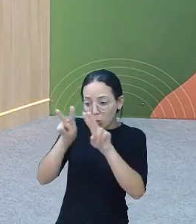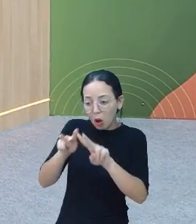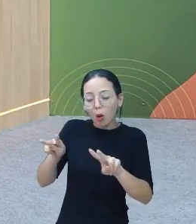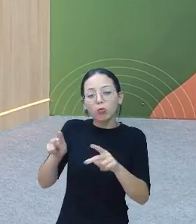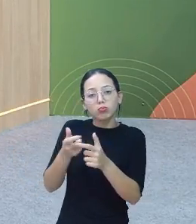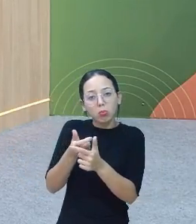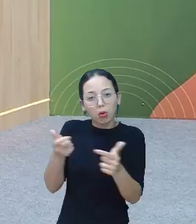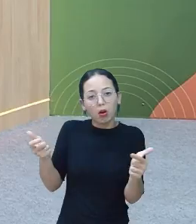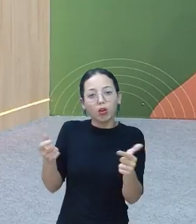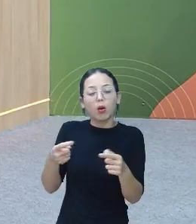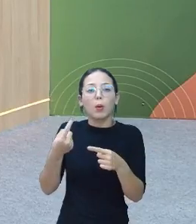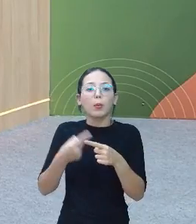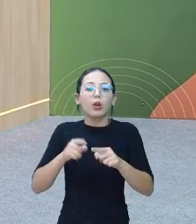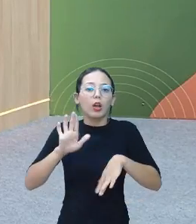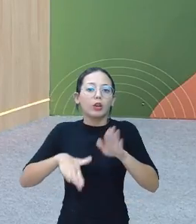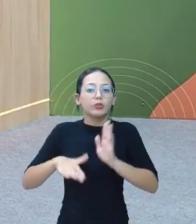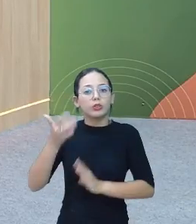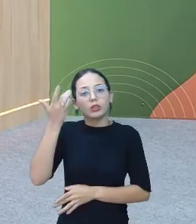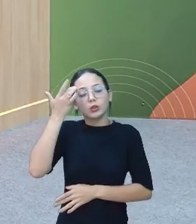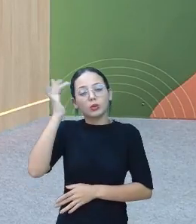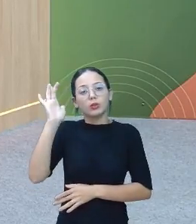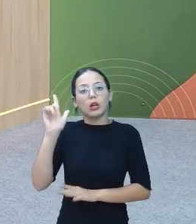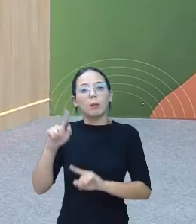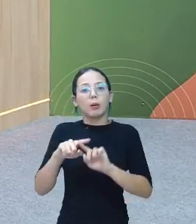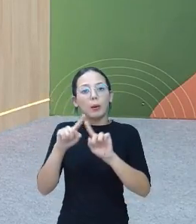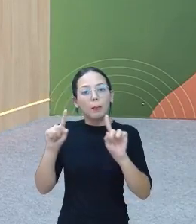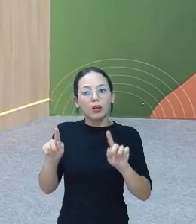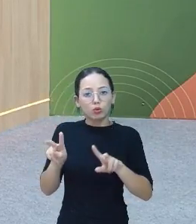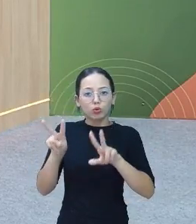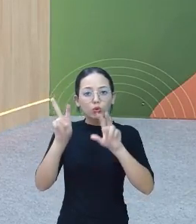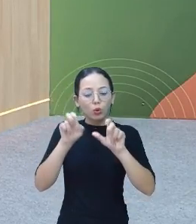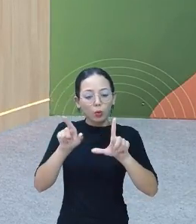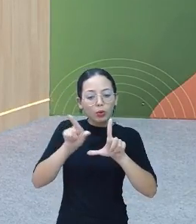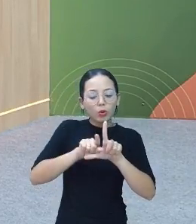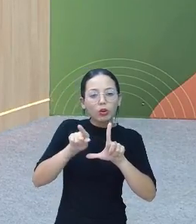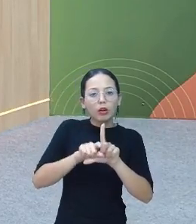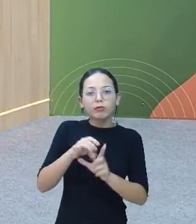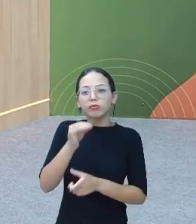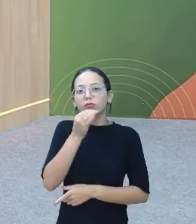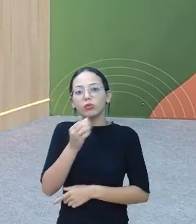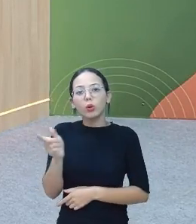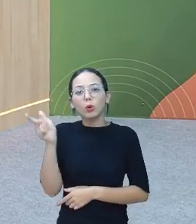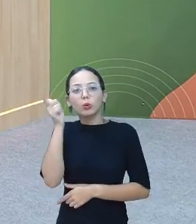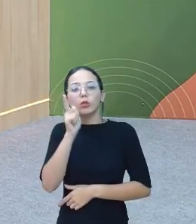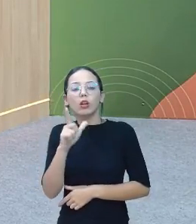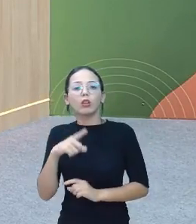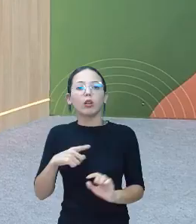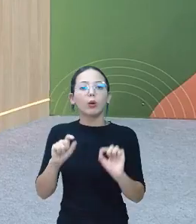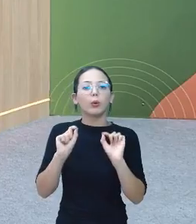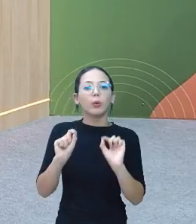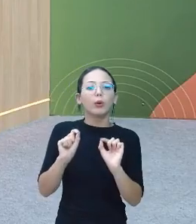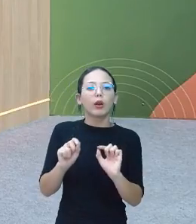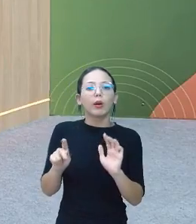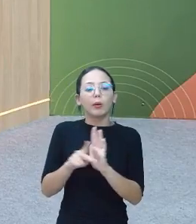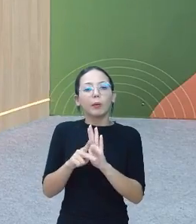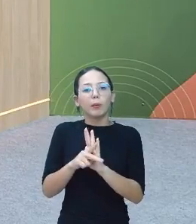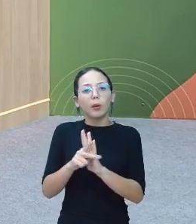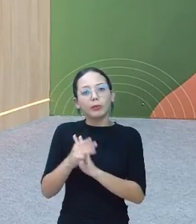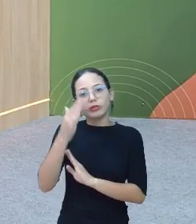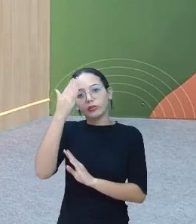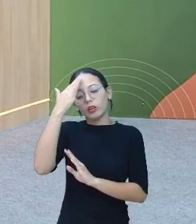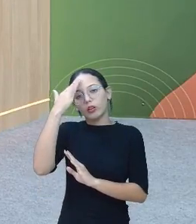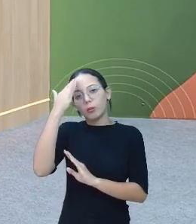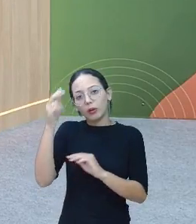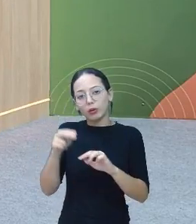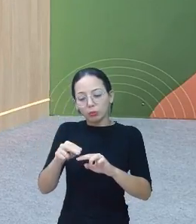você pode às vezes nem saber do que está se tratando aquele gráfico, mas você consegue ter uma noção muito grande a partir